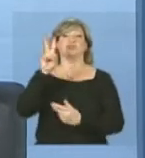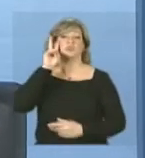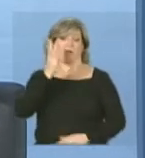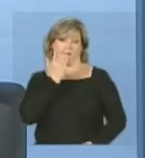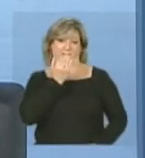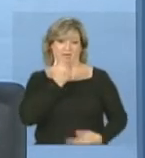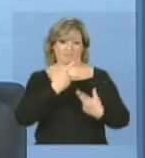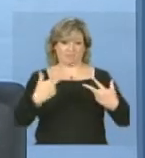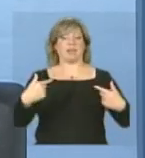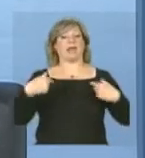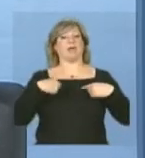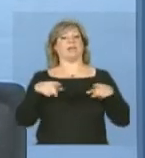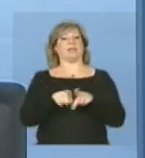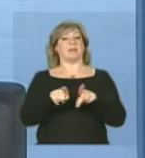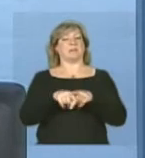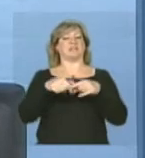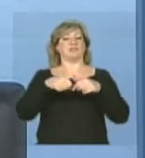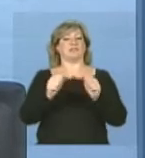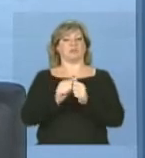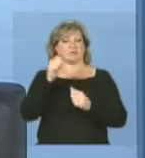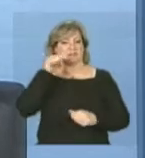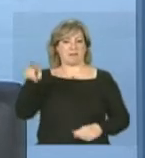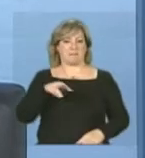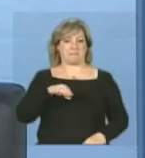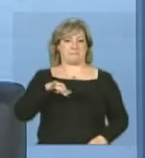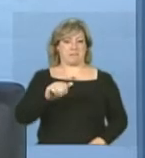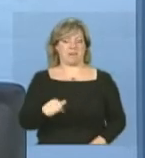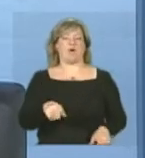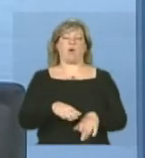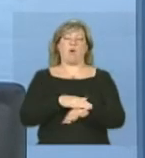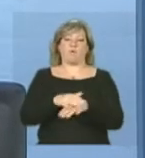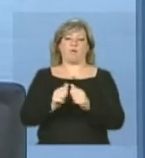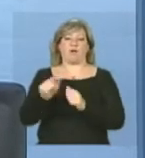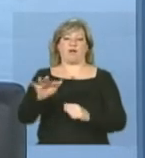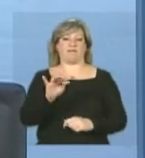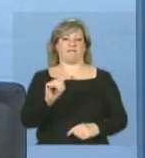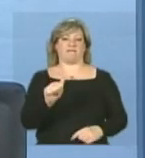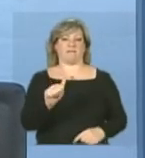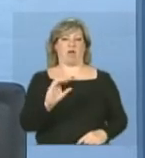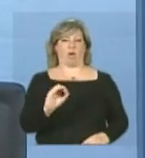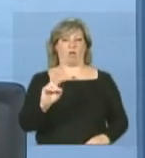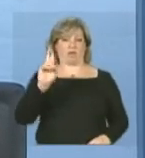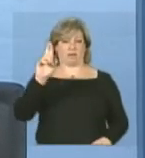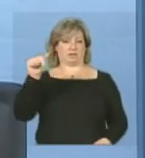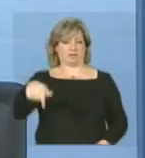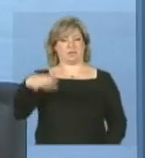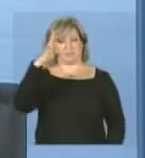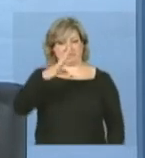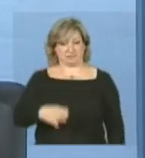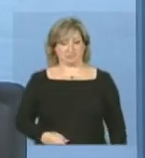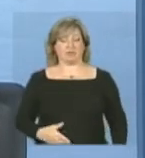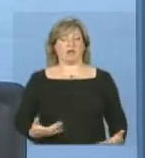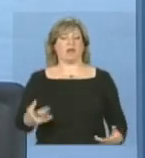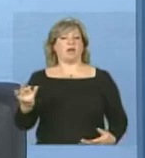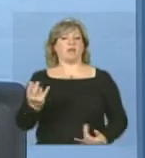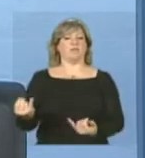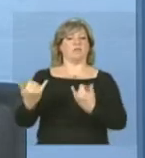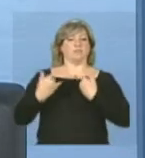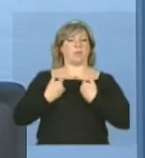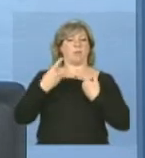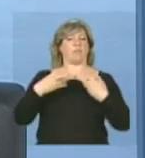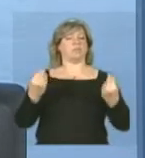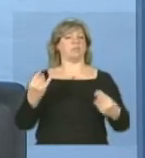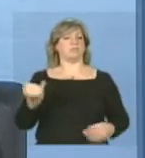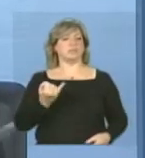eu também estive com a Maia, eu conversei com ela e também com o representante da FAO no Brasil. E eles me deram uma informação muito interessante, que todo